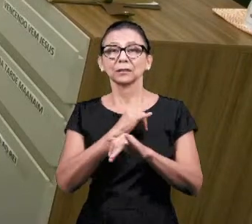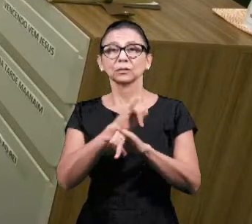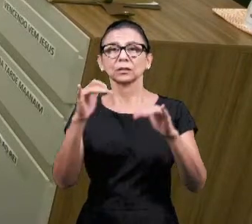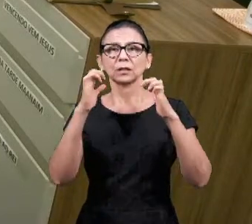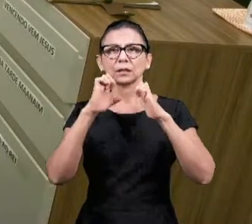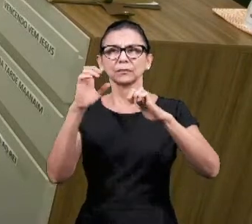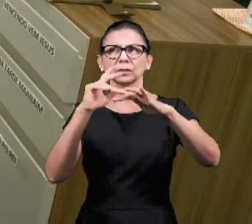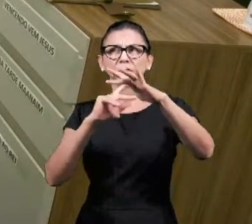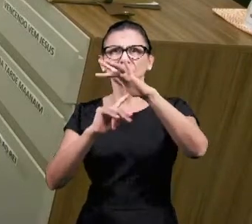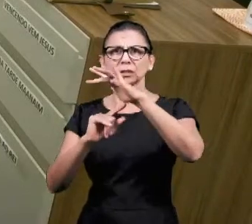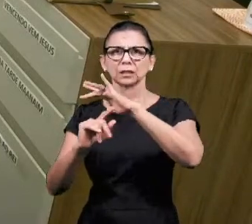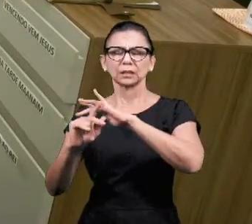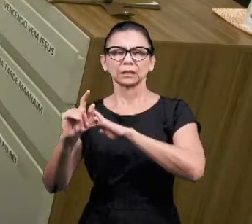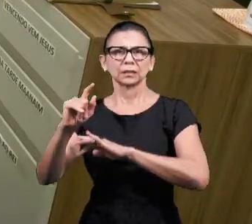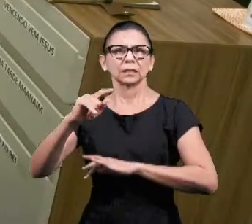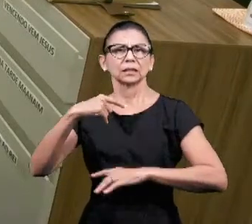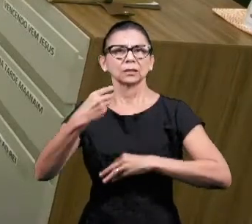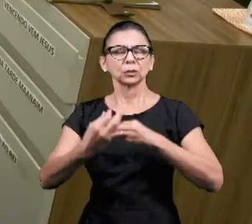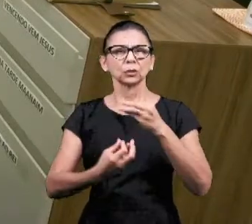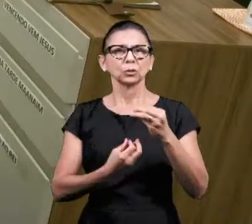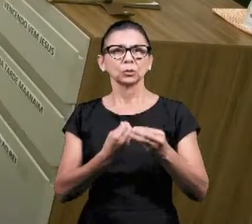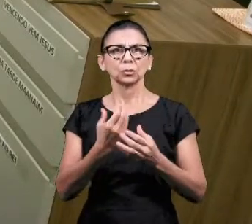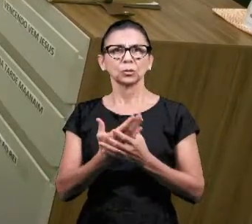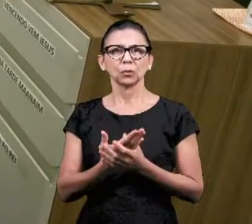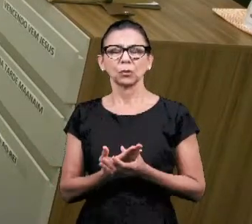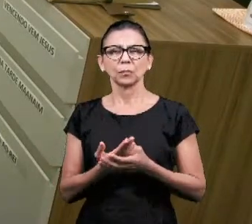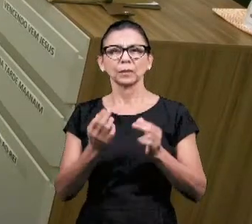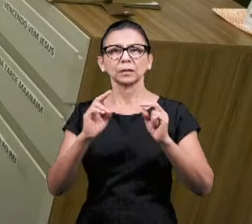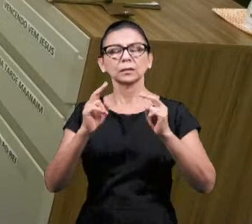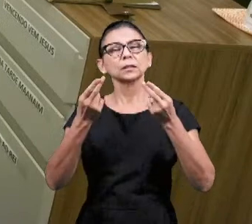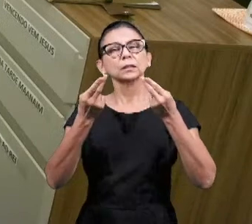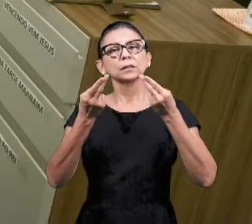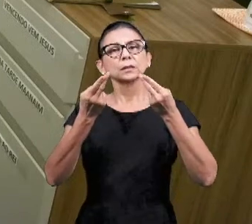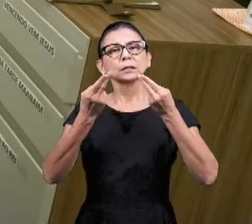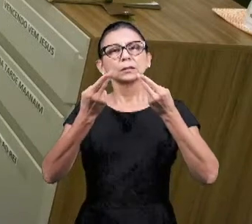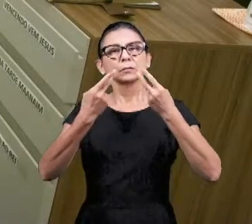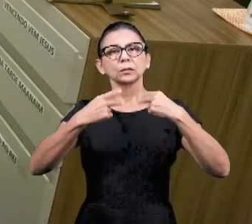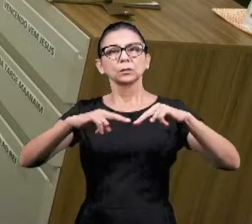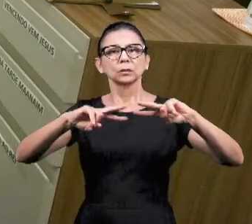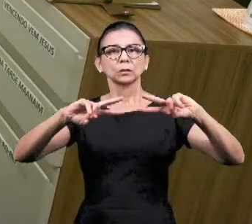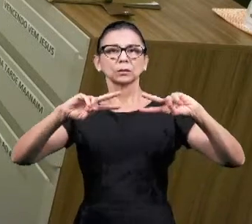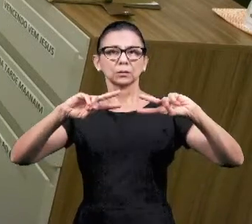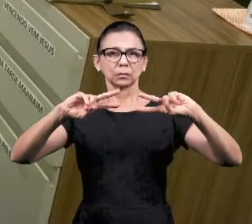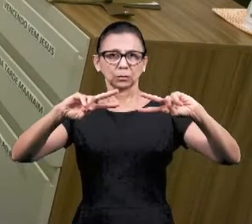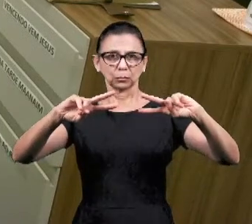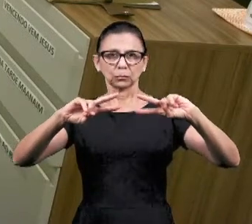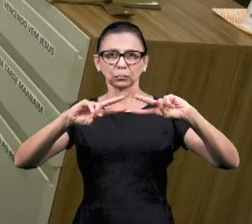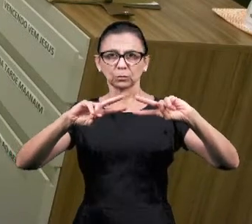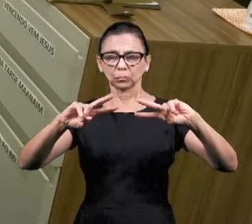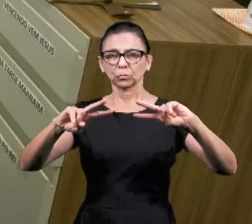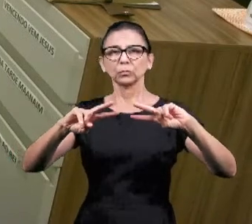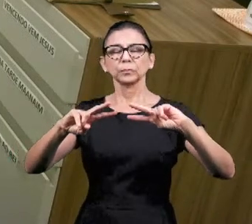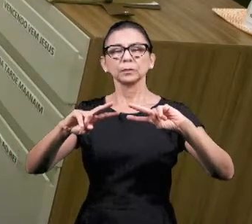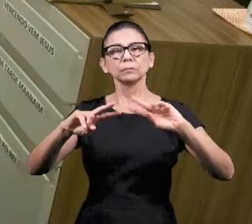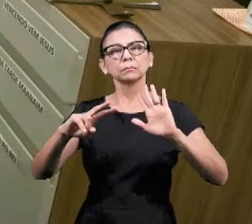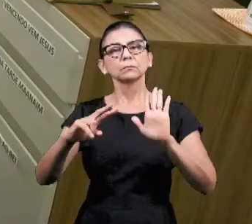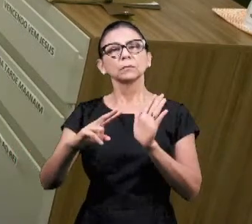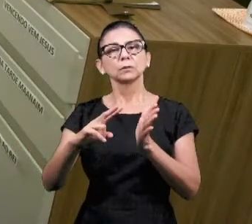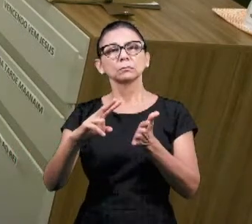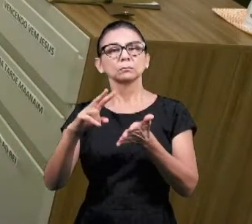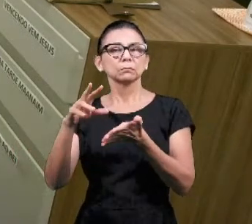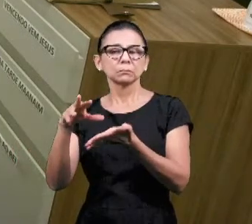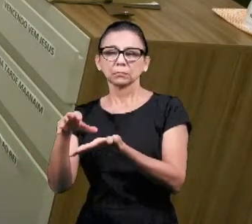Simples. Você pode copiar o link aí do nosso YouTube, né? Do nosso canal oficial da Igreja Cristã Maranata no YouTube e colocar